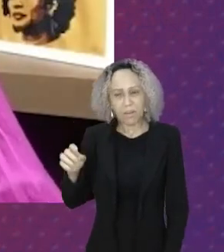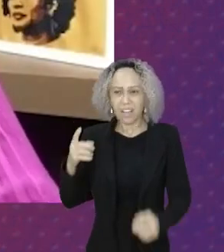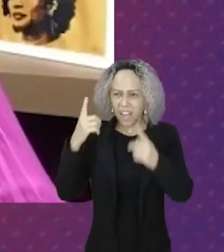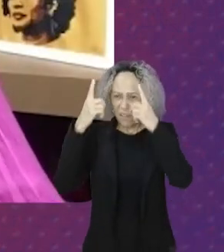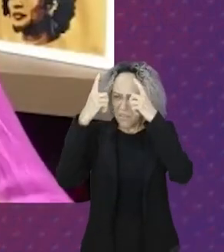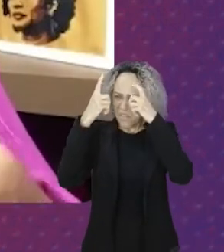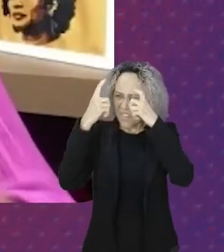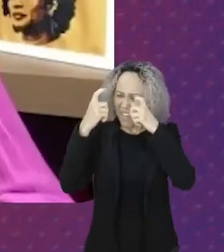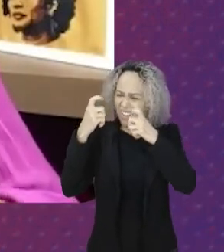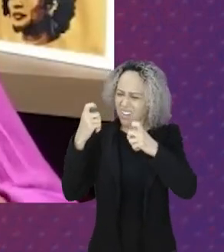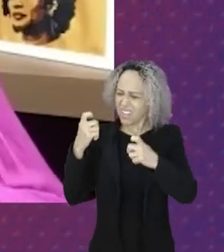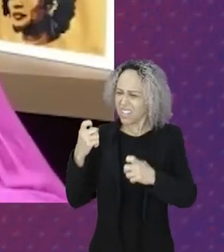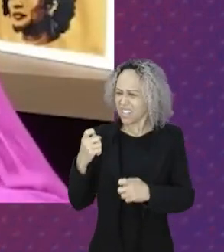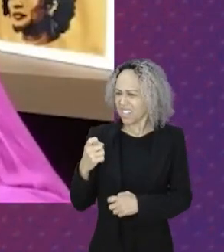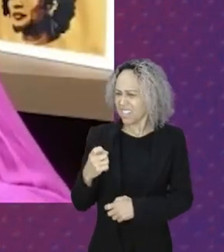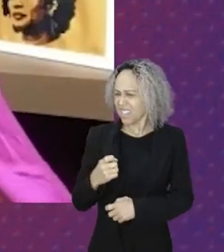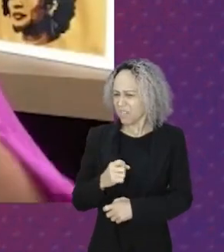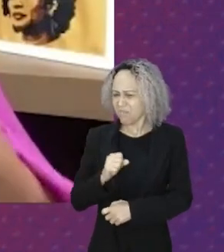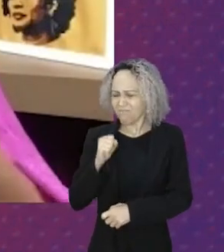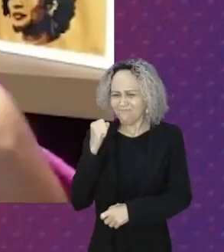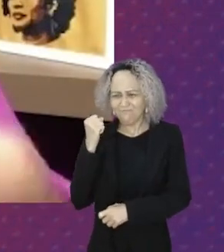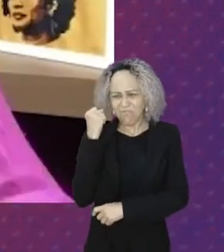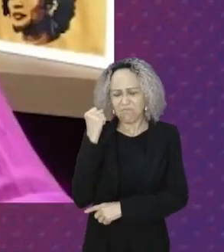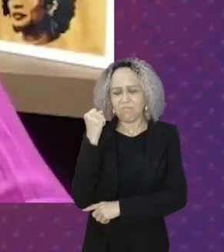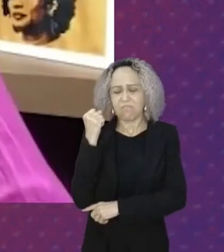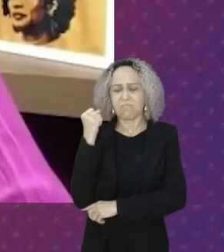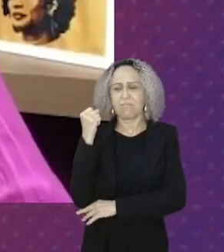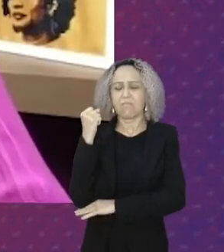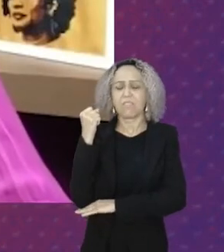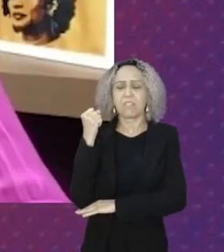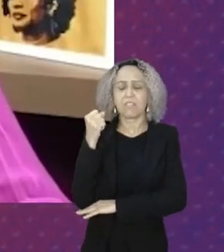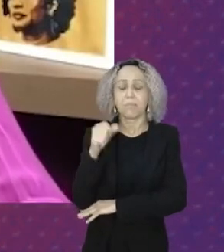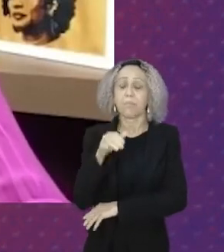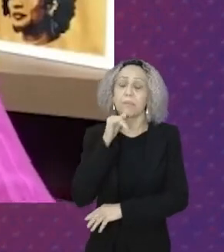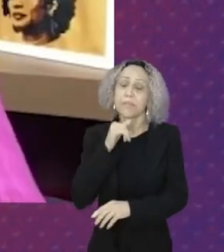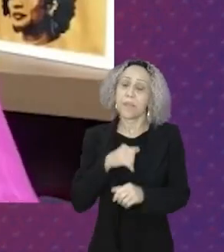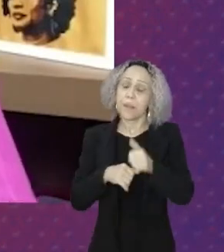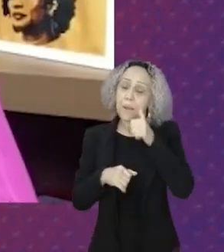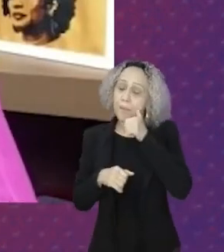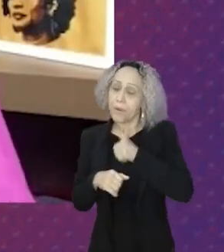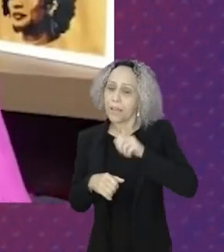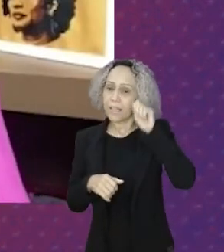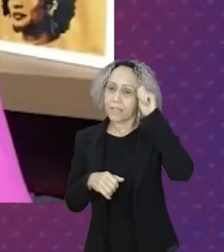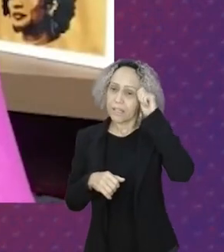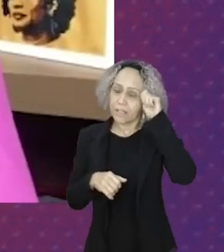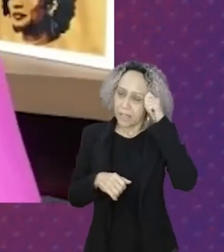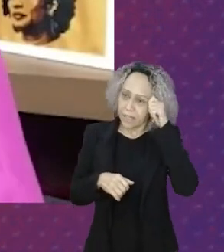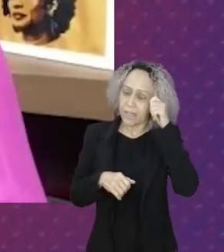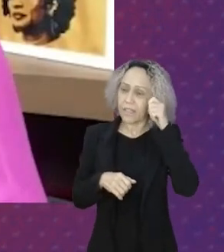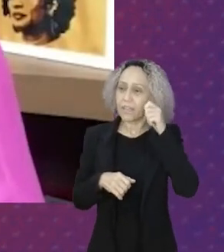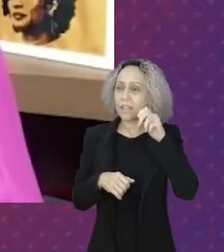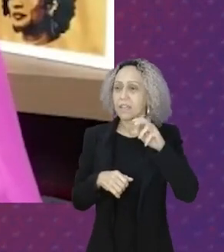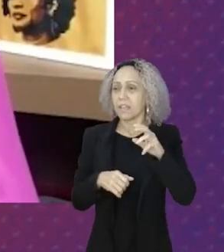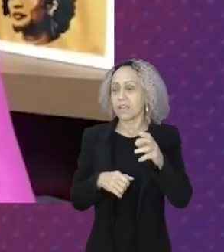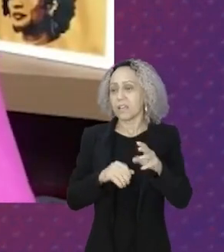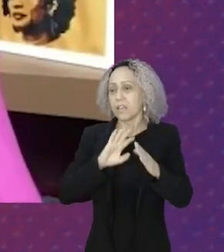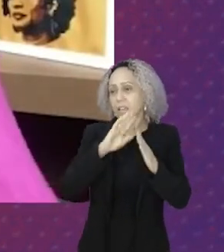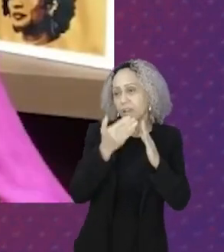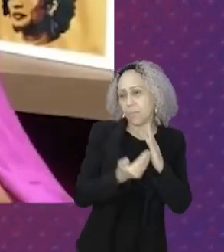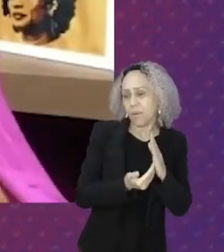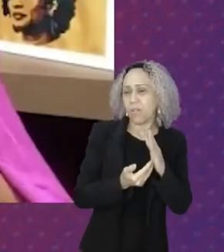mais intensa quando acontece, quando envolve casos de mulheres negras, quilombolas, indígenas,